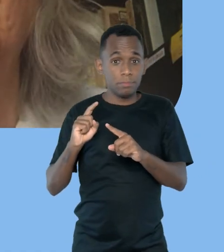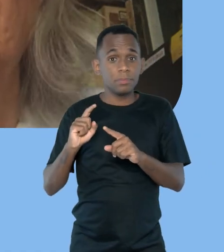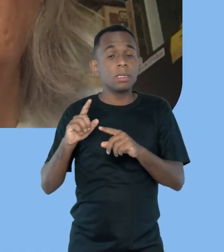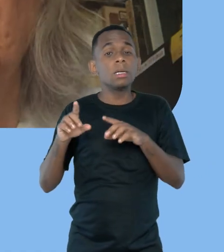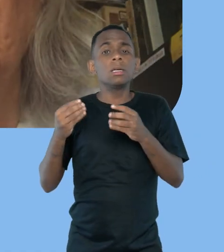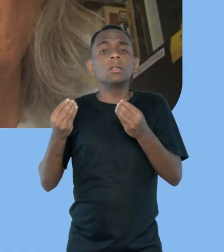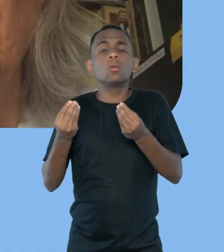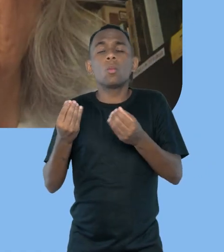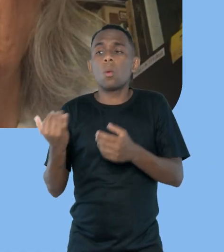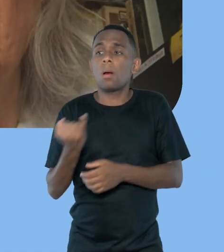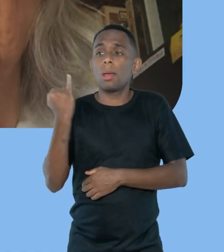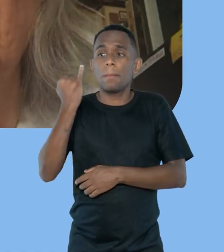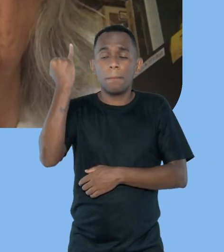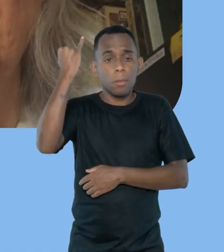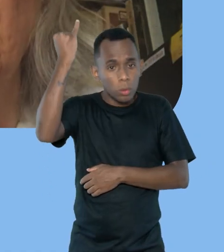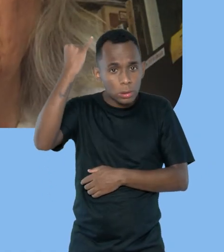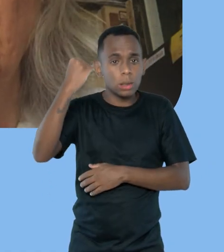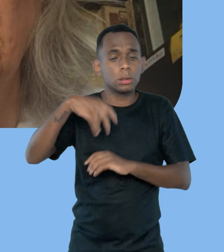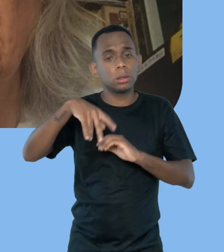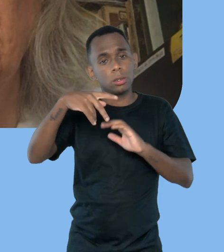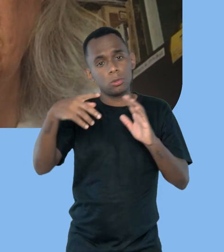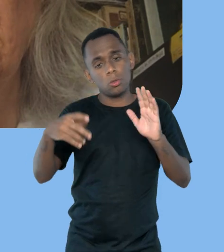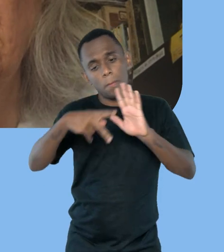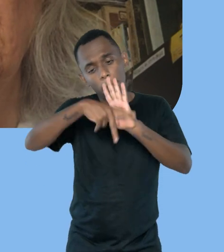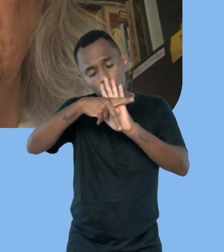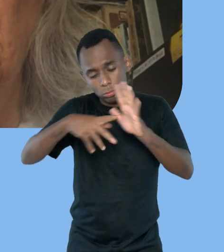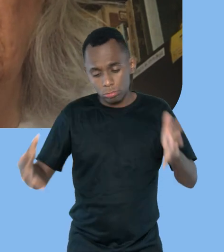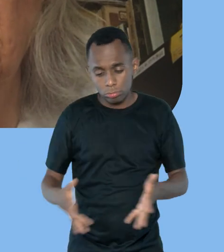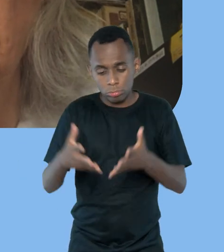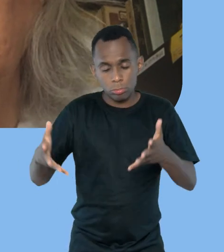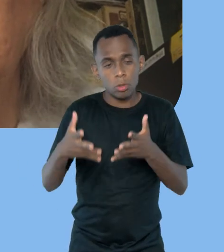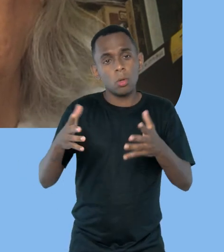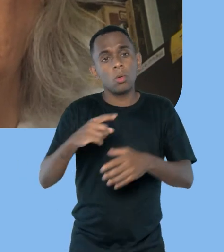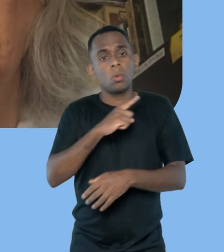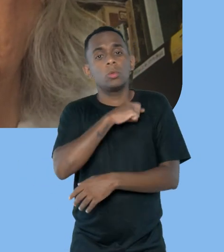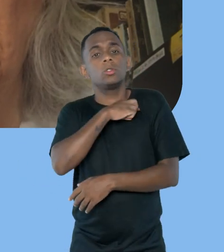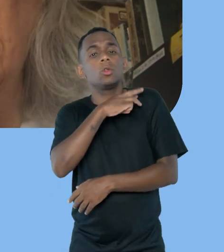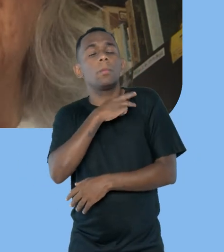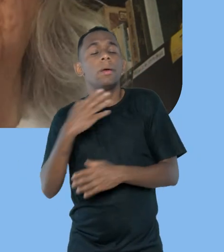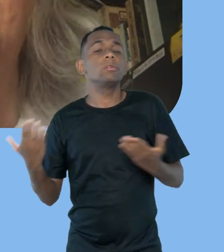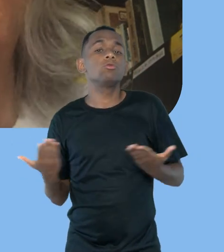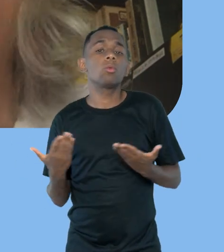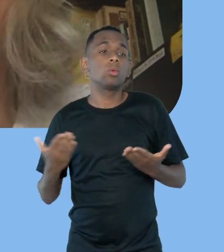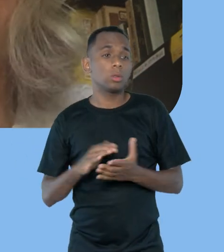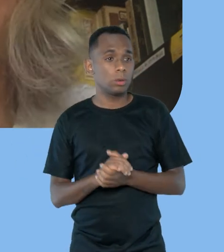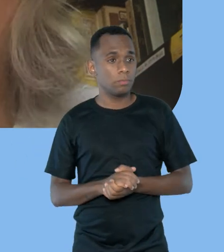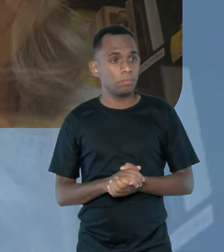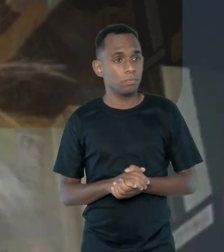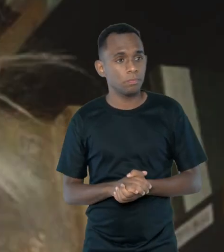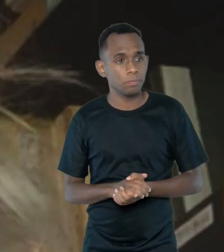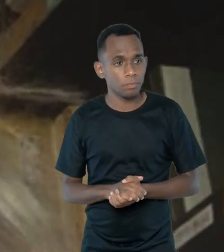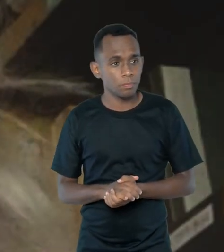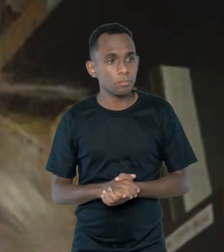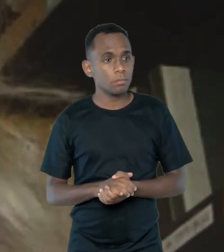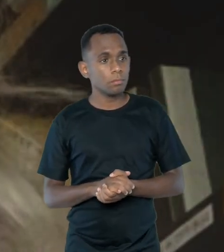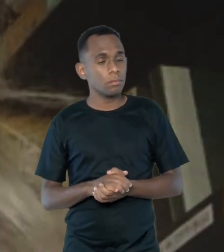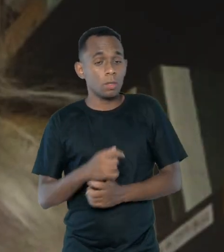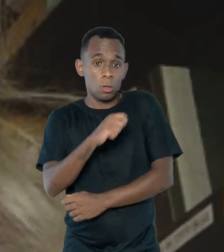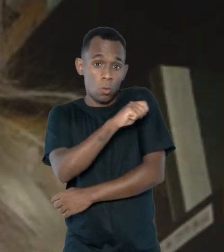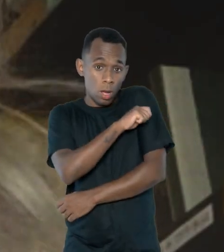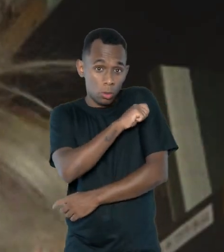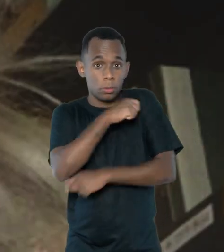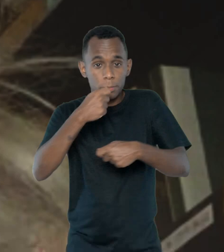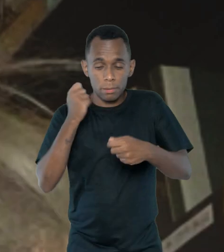e qual que é a importância desse programa para as escolas, para o ensino médio atualmente. Pois é, os alunos tinham que comprar